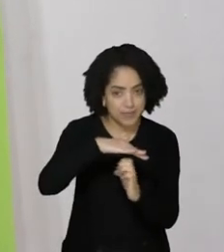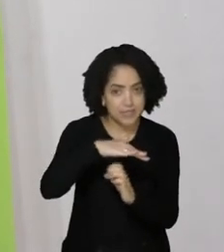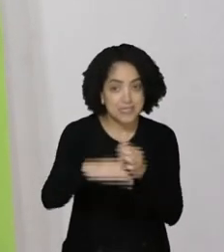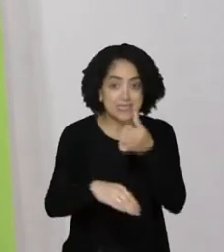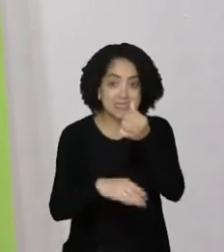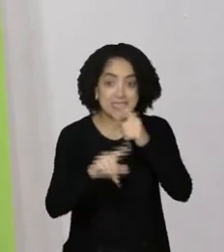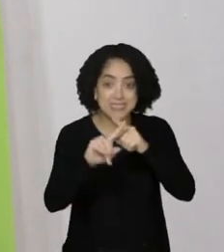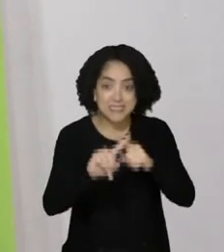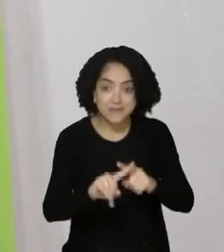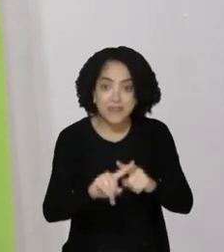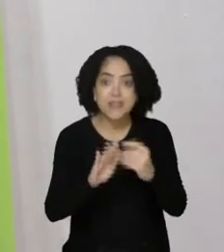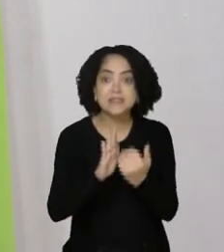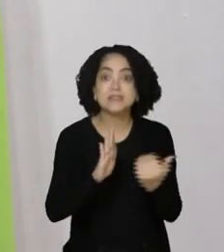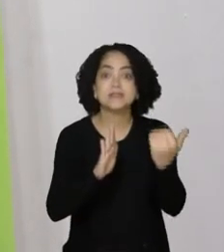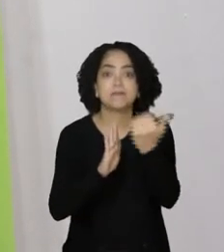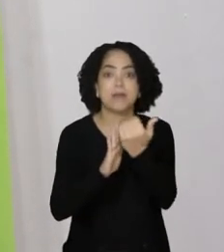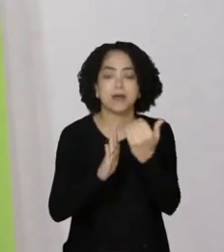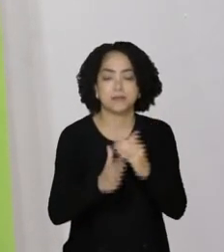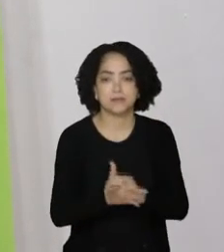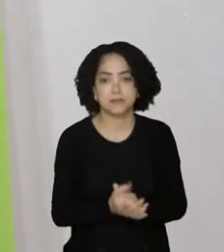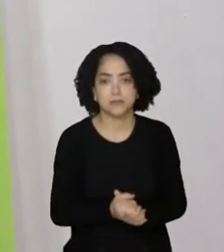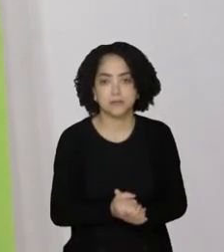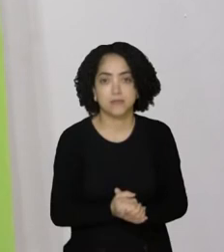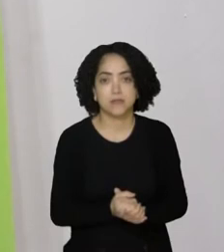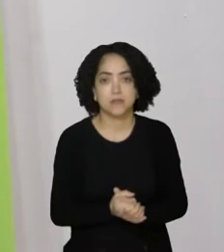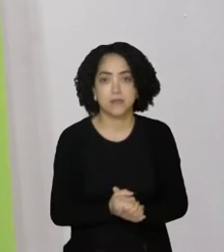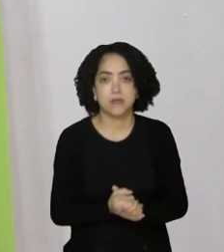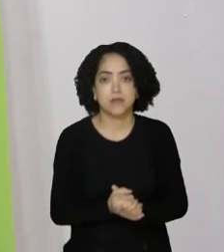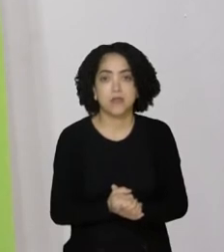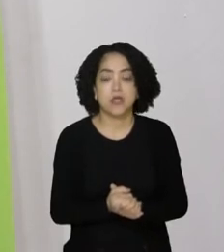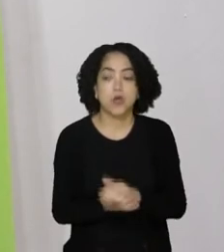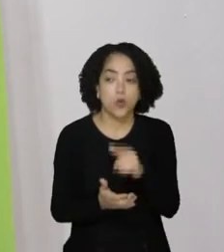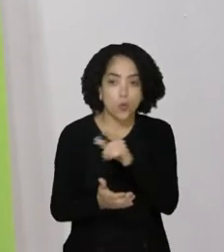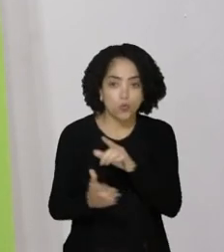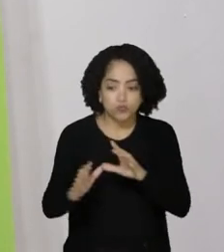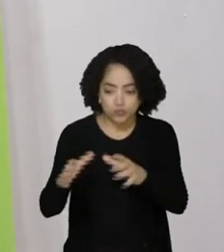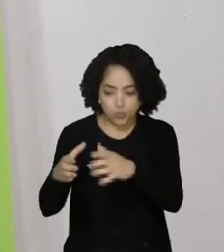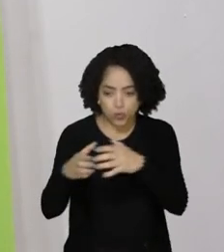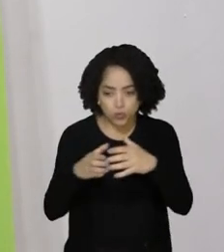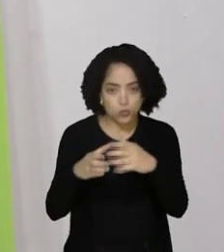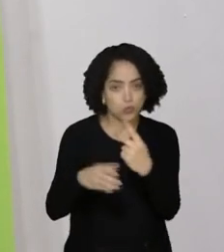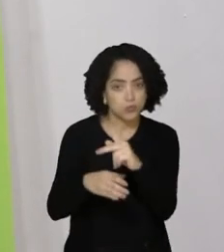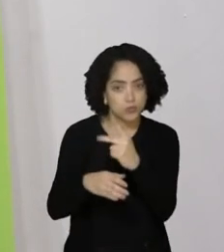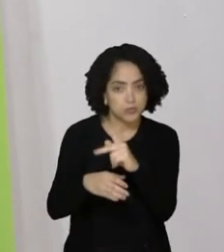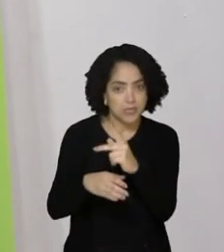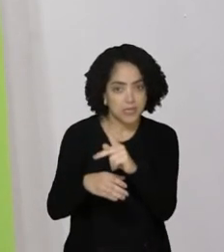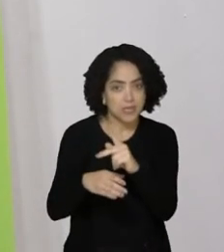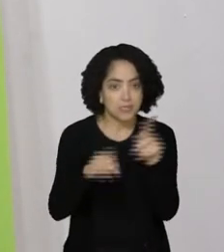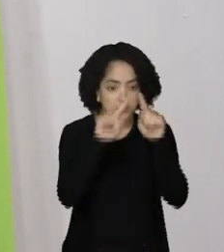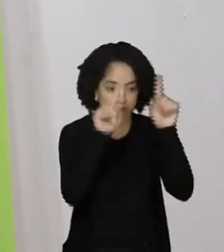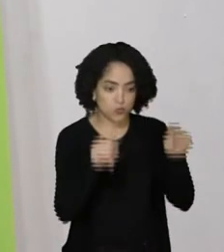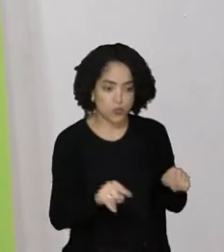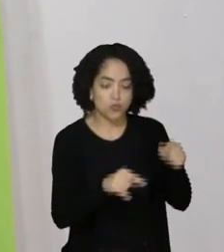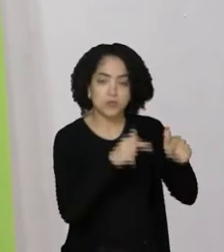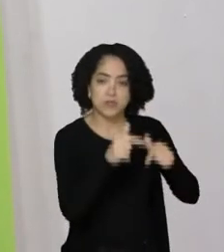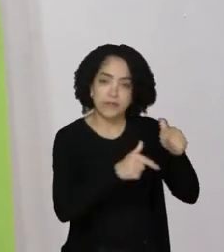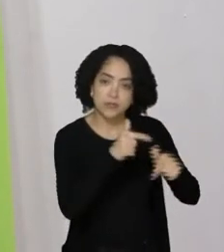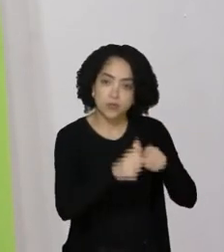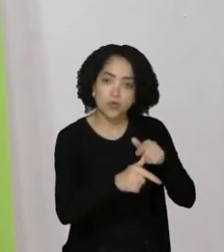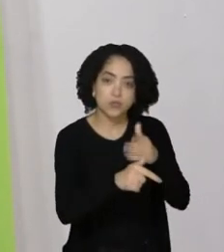mais com os investidores do que com os servidores com aqueles que